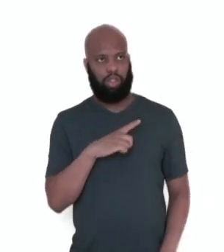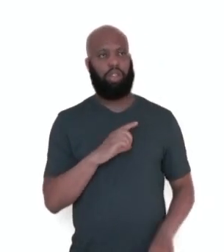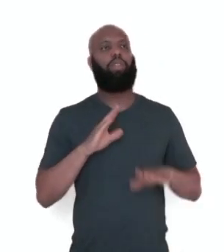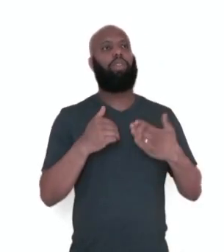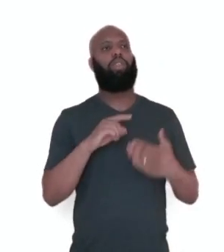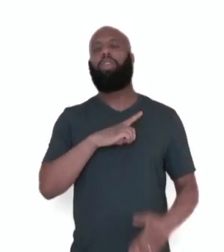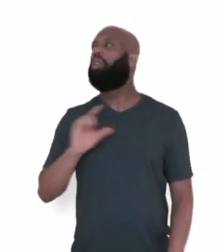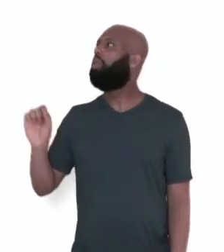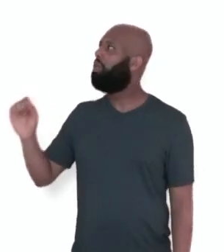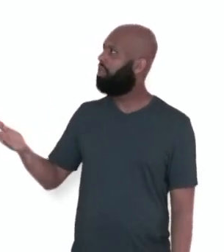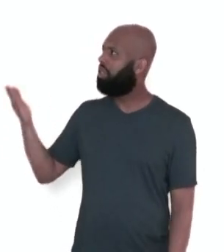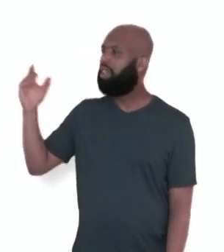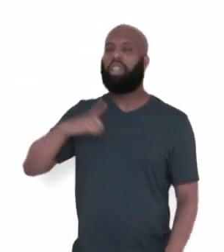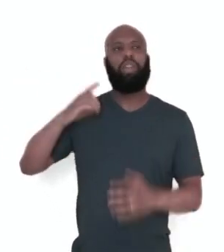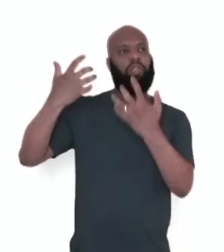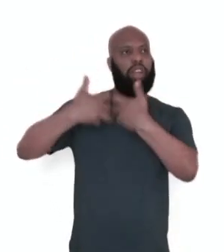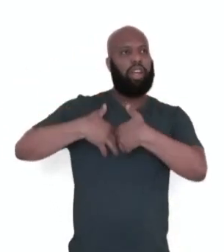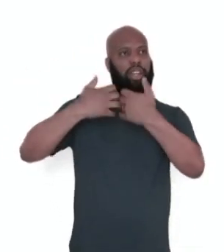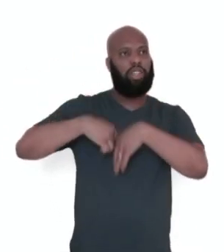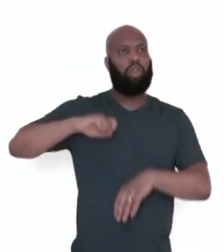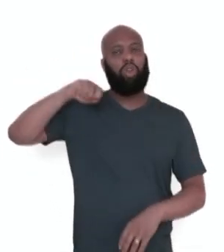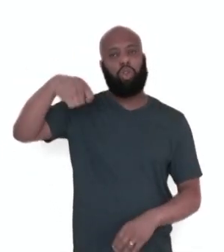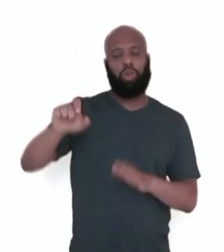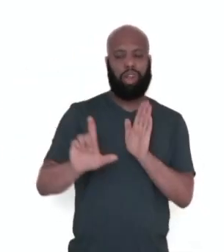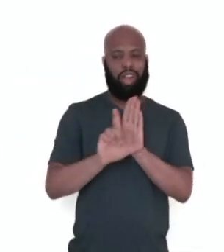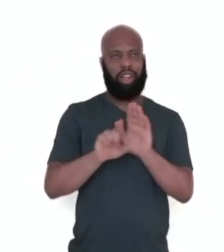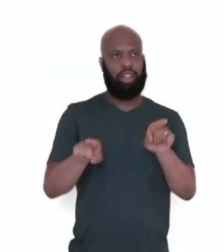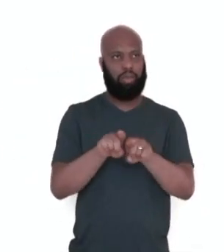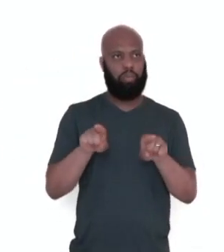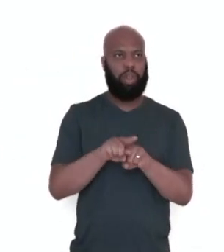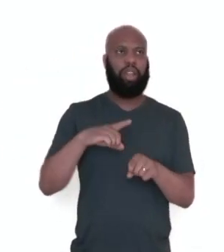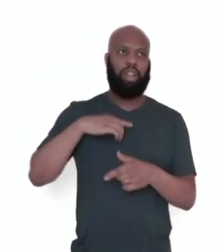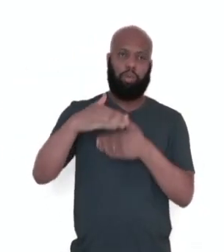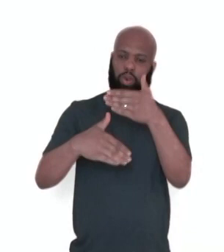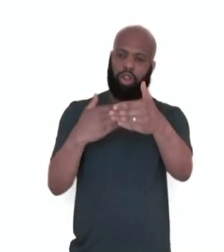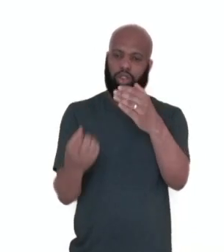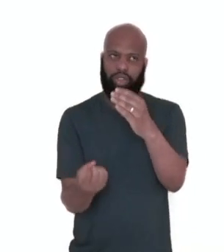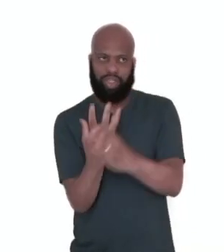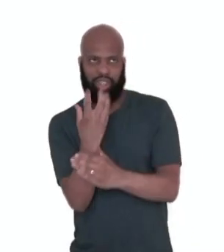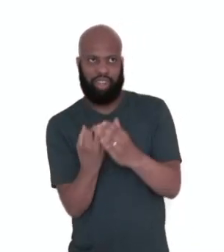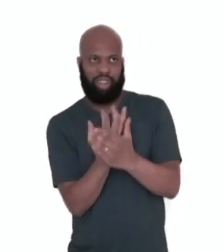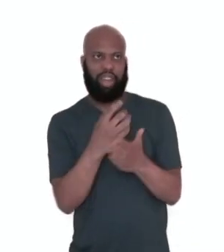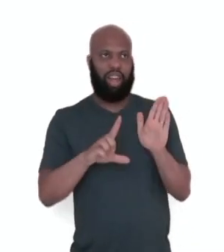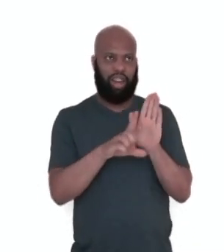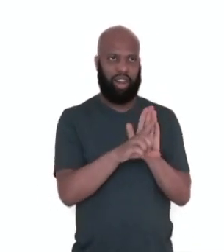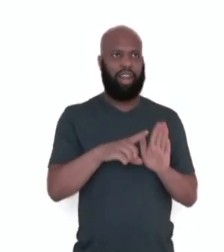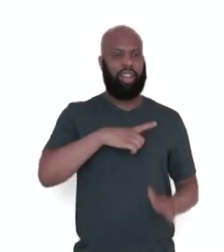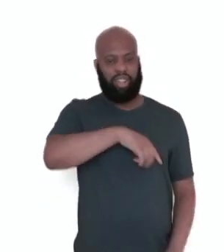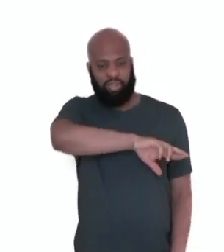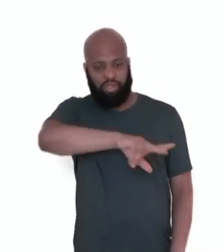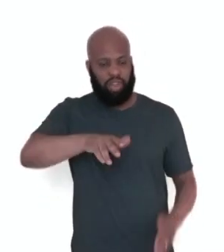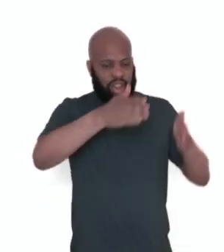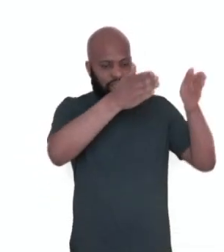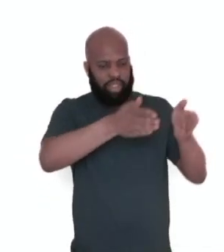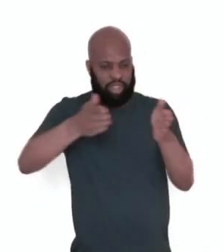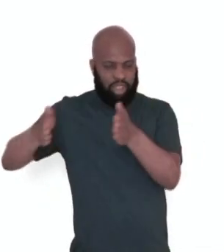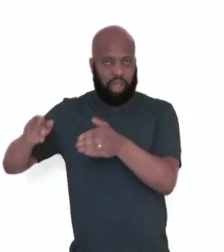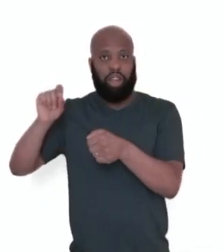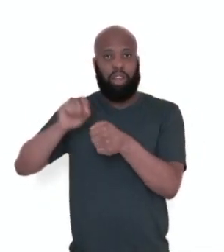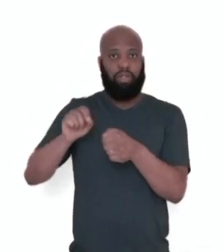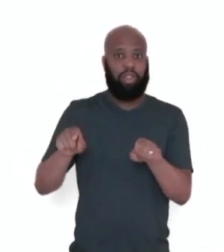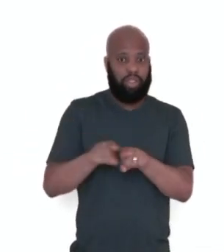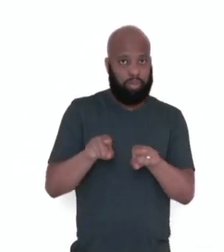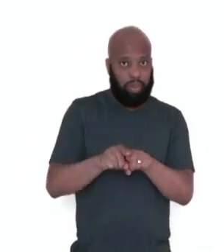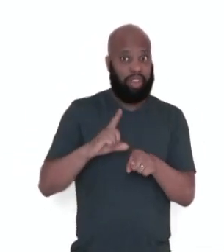E aqui a gente tem uma reflexão sobre a lei, que no seu processo de formulação passa por várias etapas estabelecidas